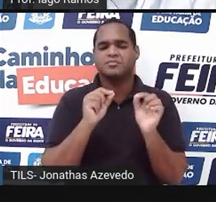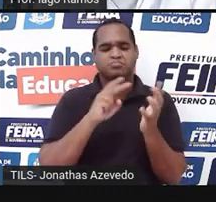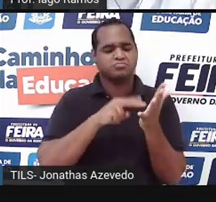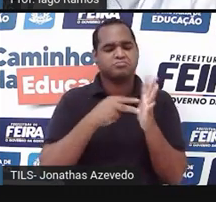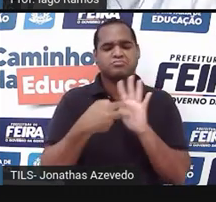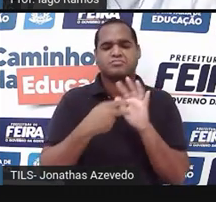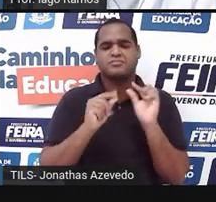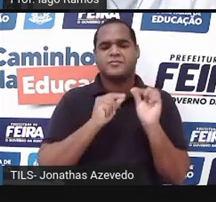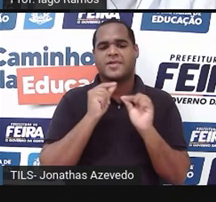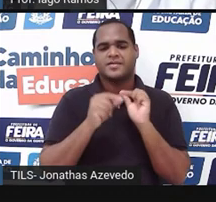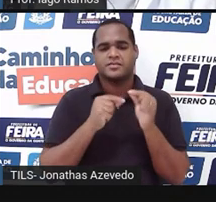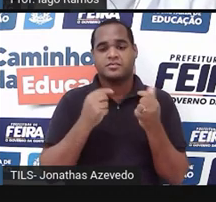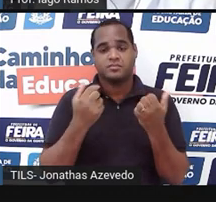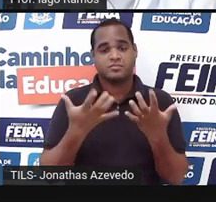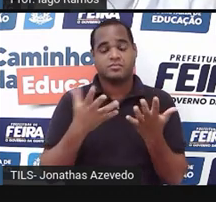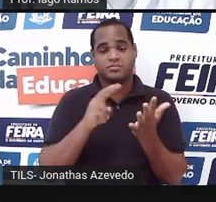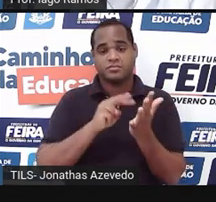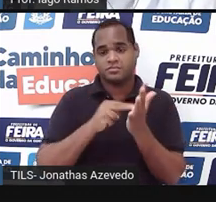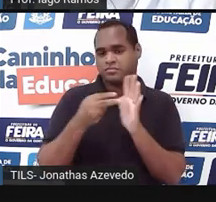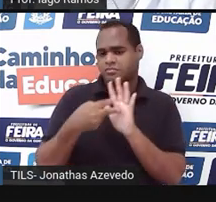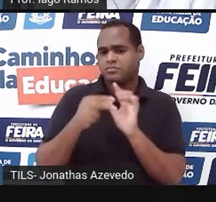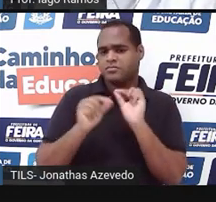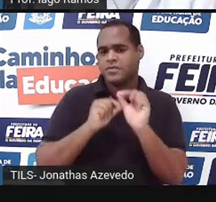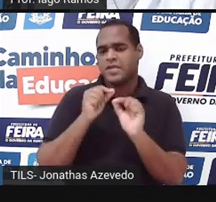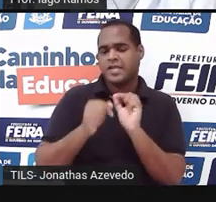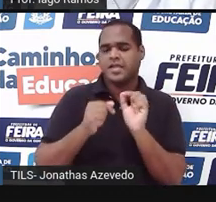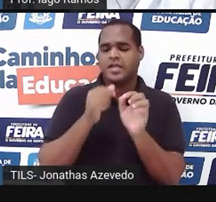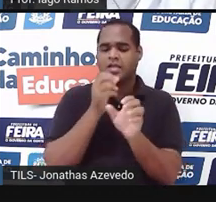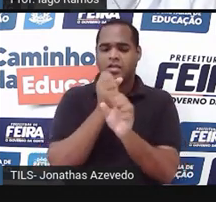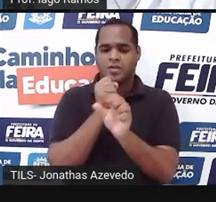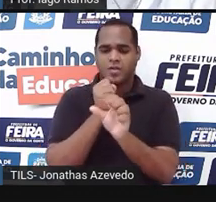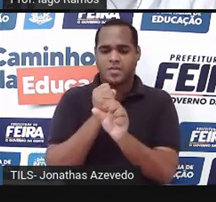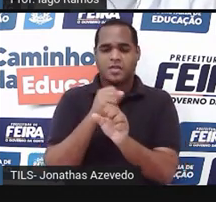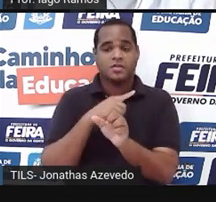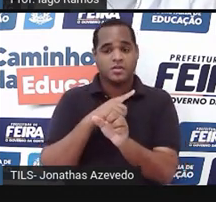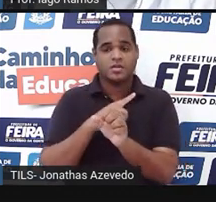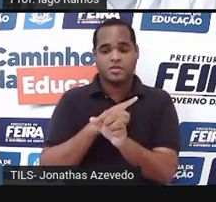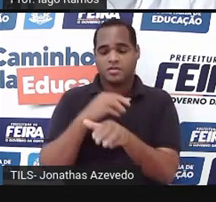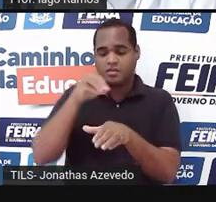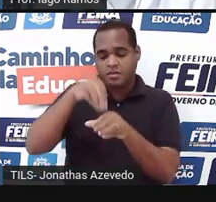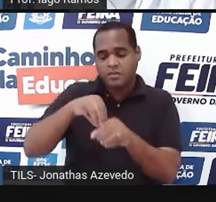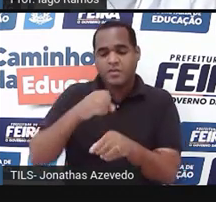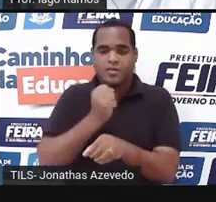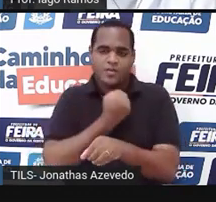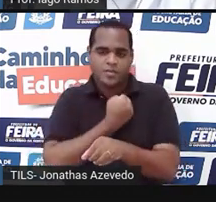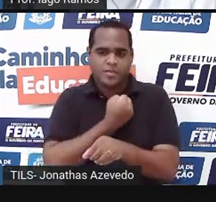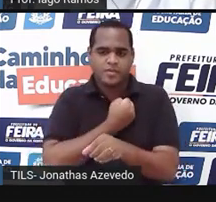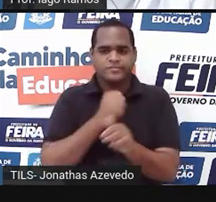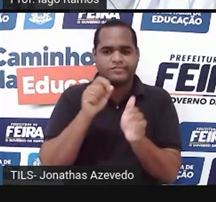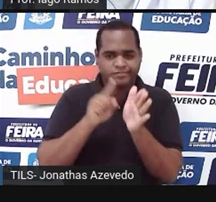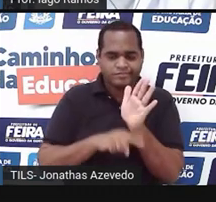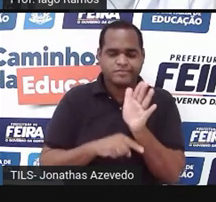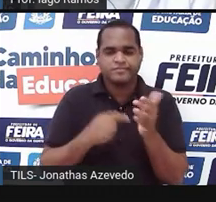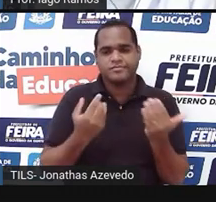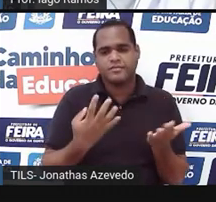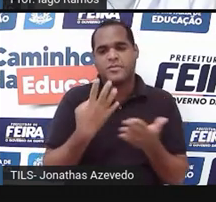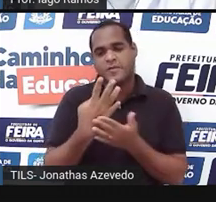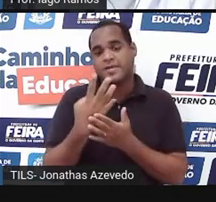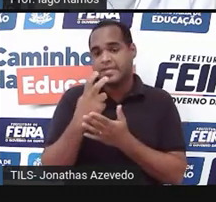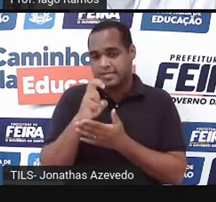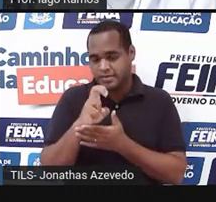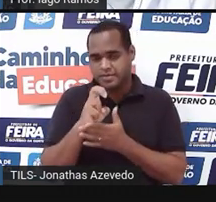que significa tá só que significa uma soma de dois números negativos isso é 45